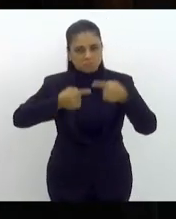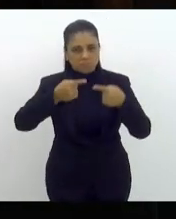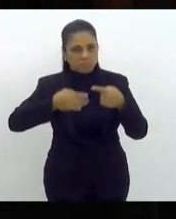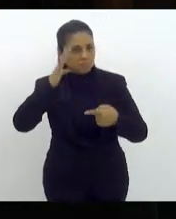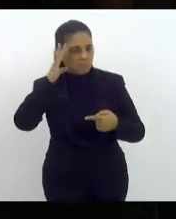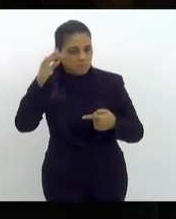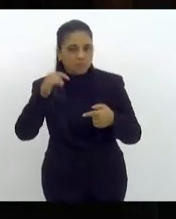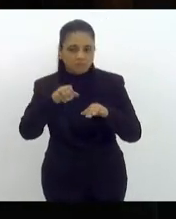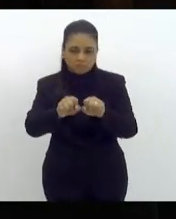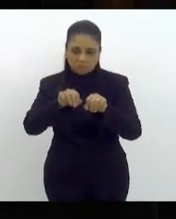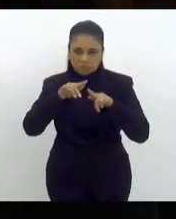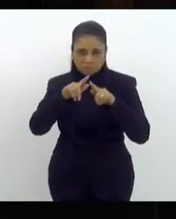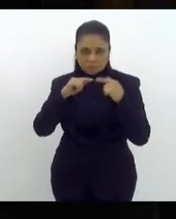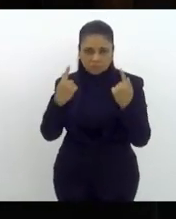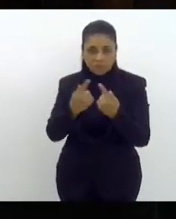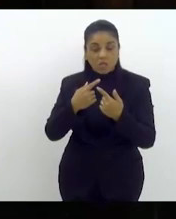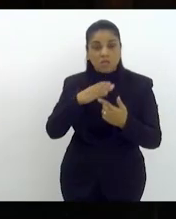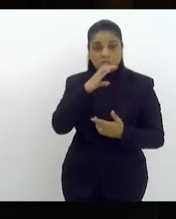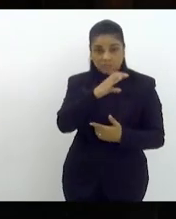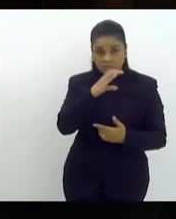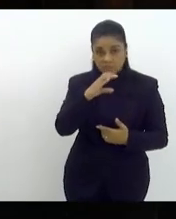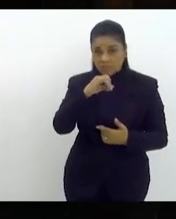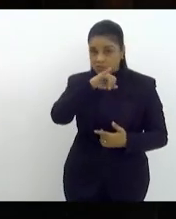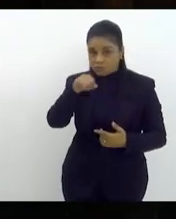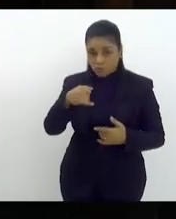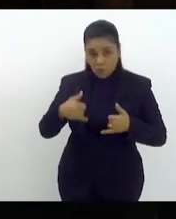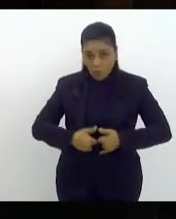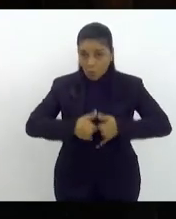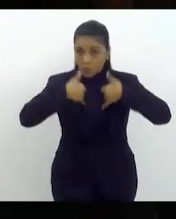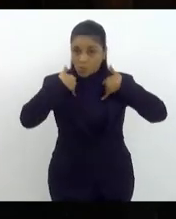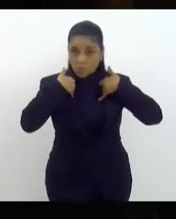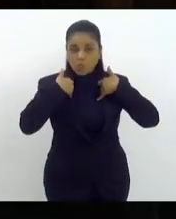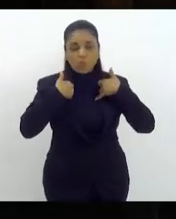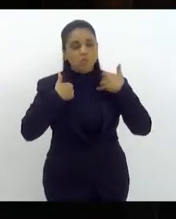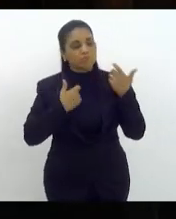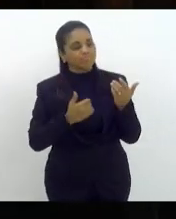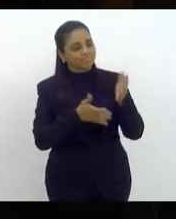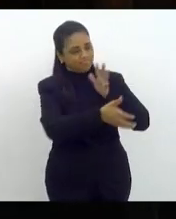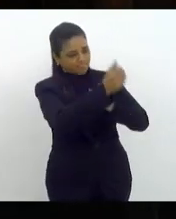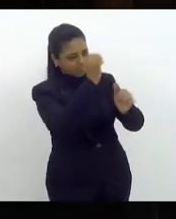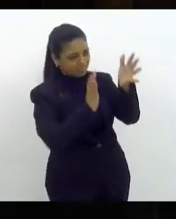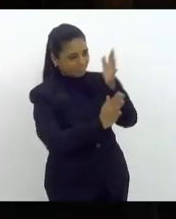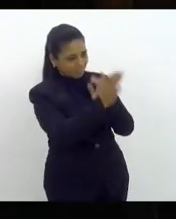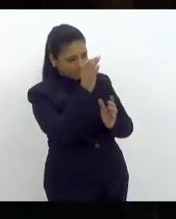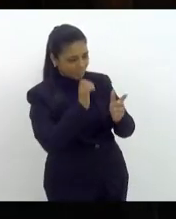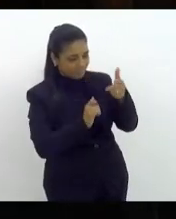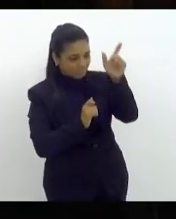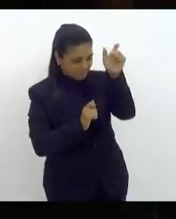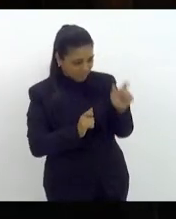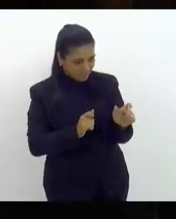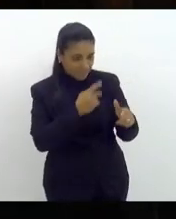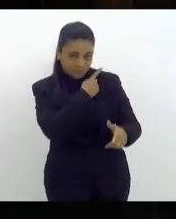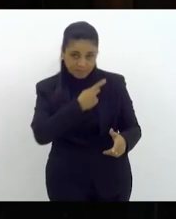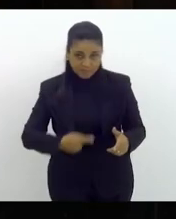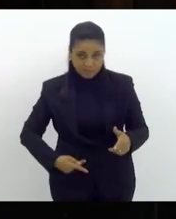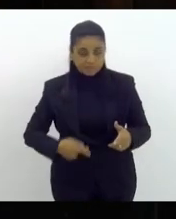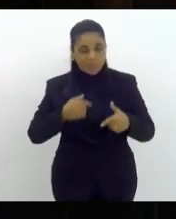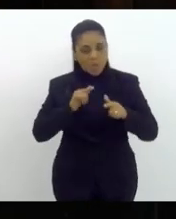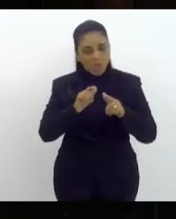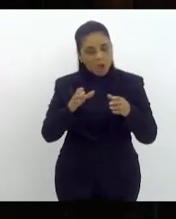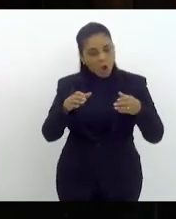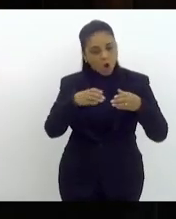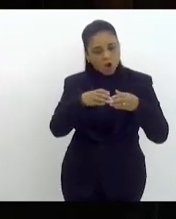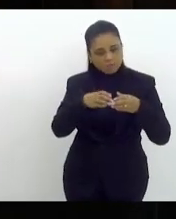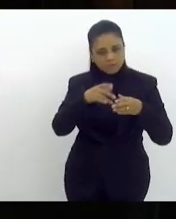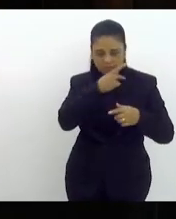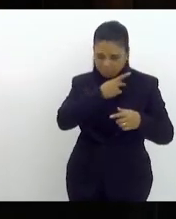Assembleia e no que diz respeito a ccj mergulho muito de ouvir as palavras de vossa excelência de poder presidir uma comissão importante dessa